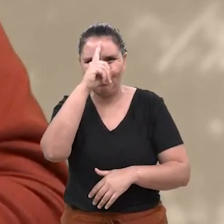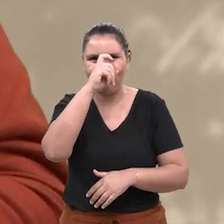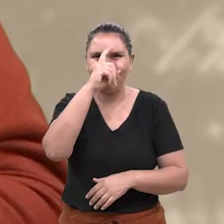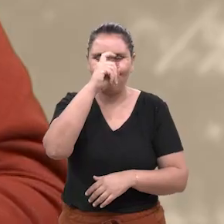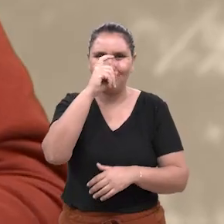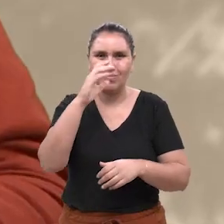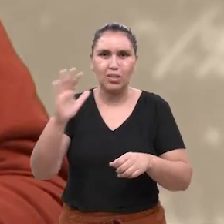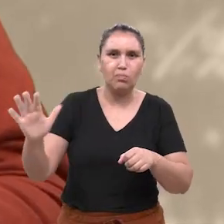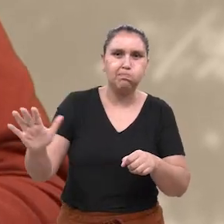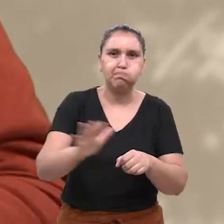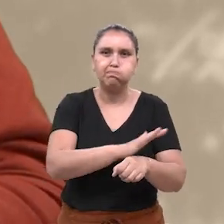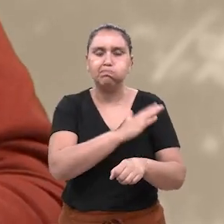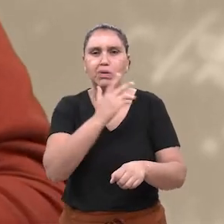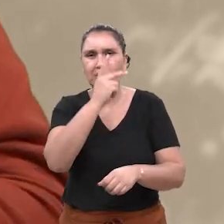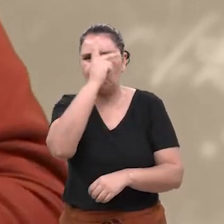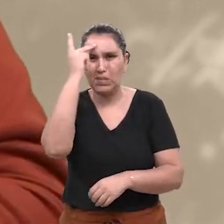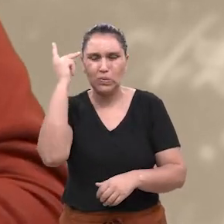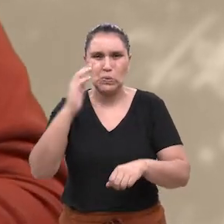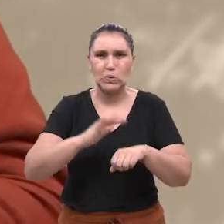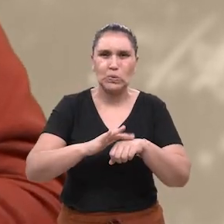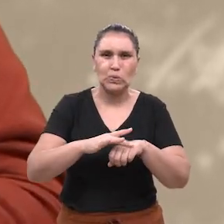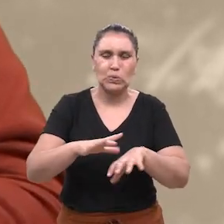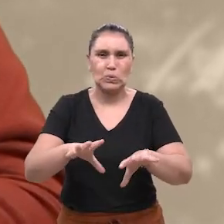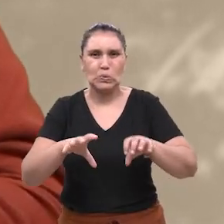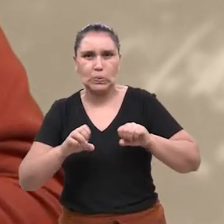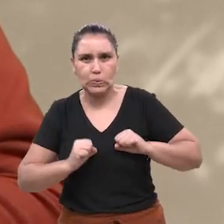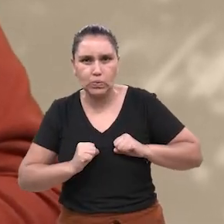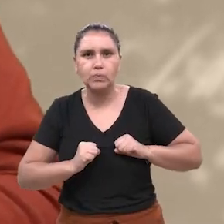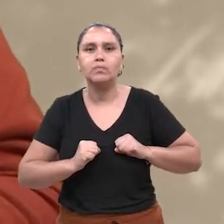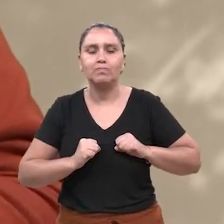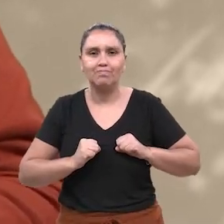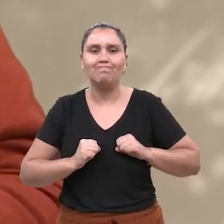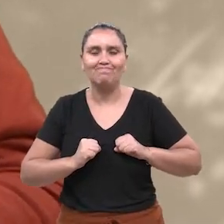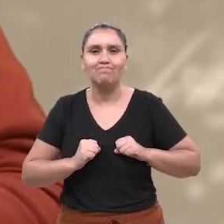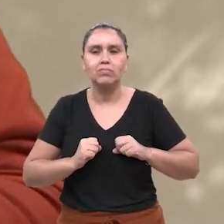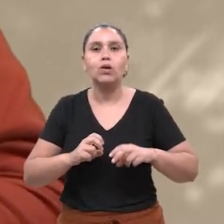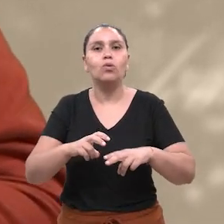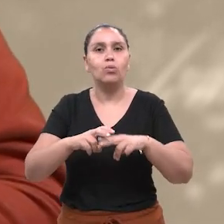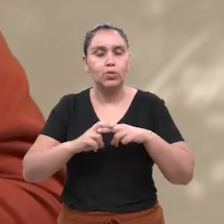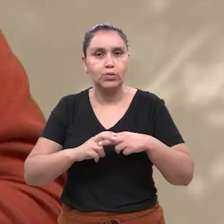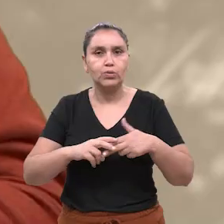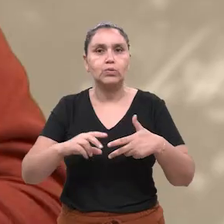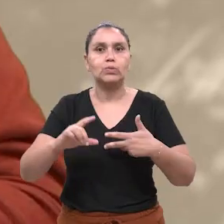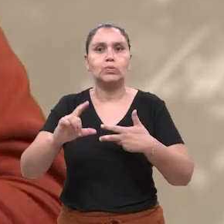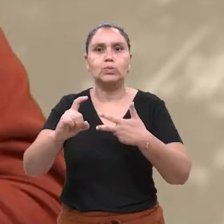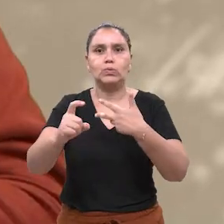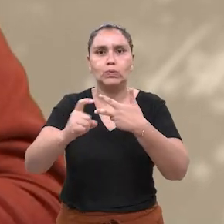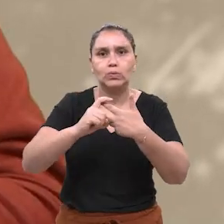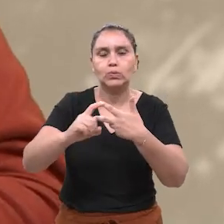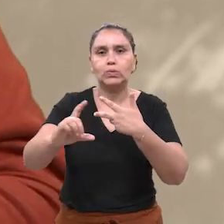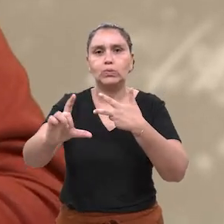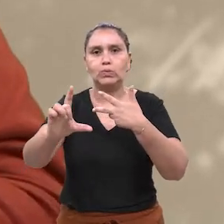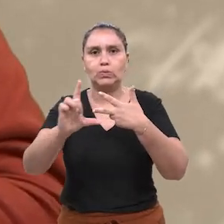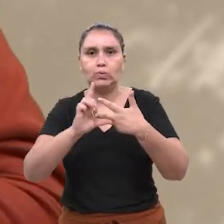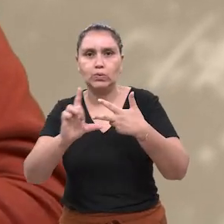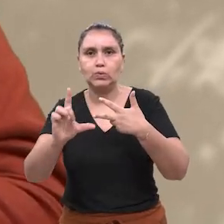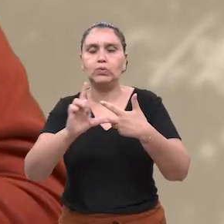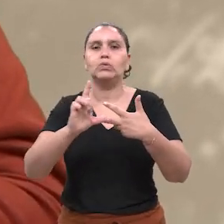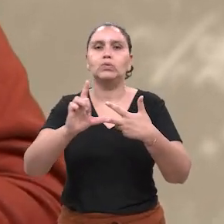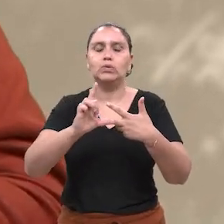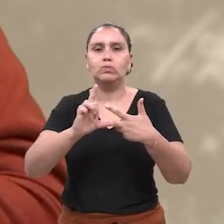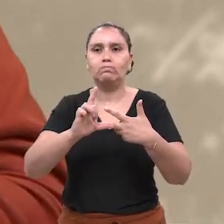né? E a gente, por entender que o poder executivo e o legislativo, os